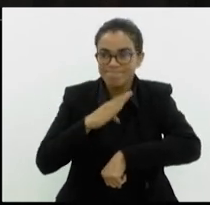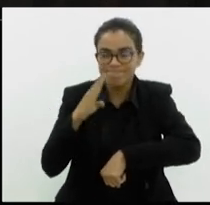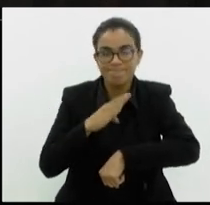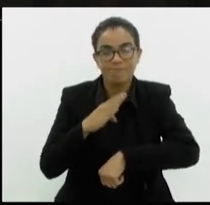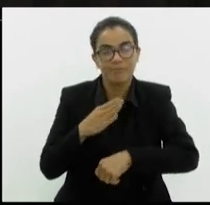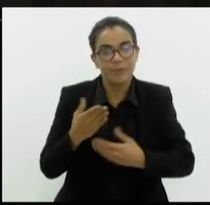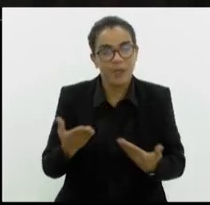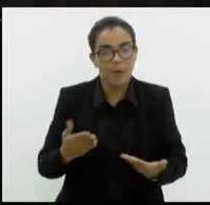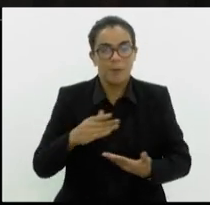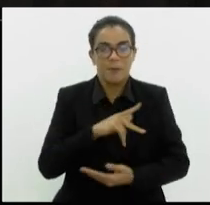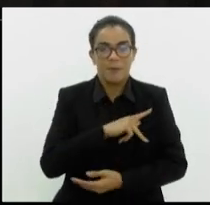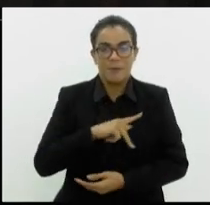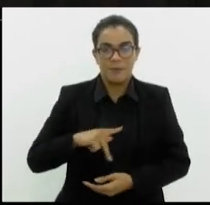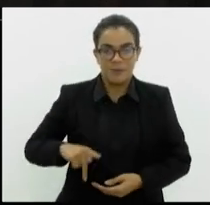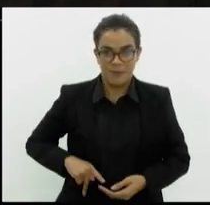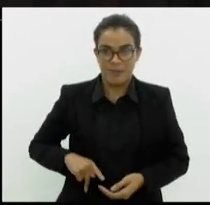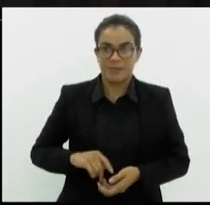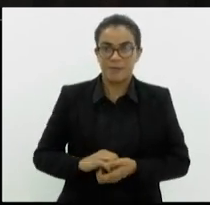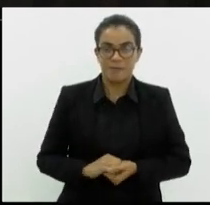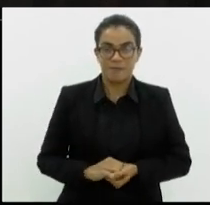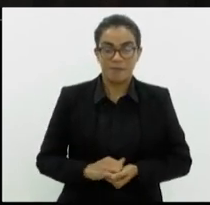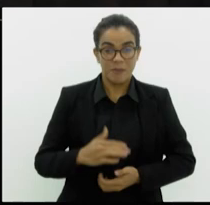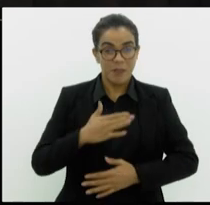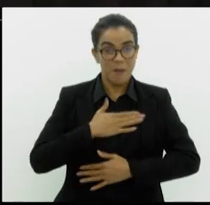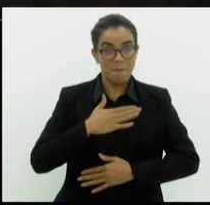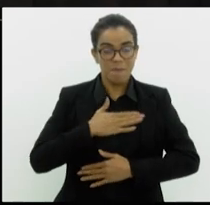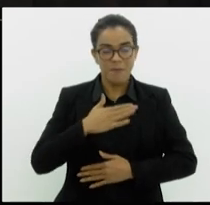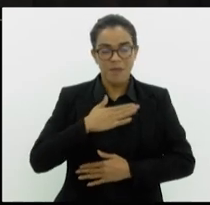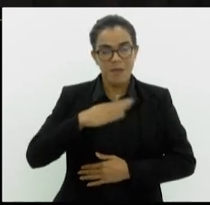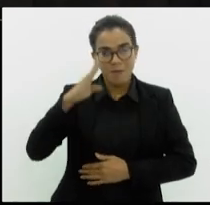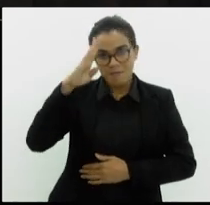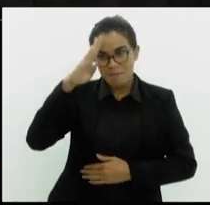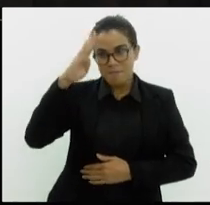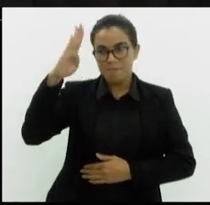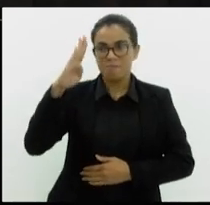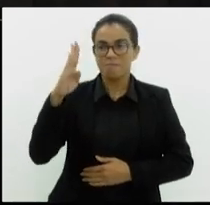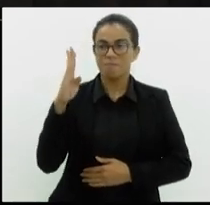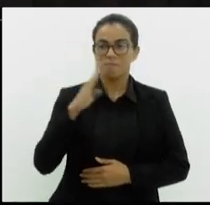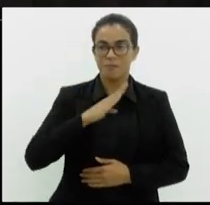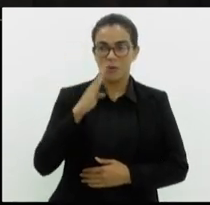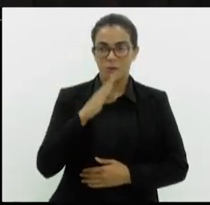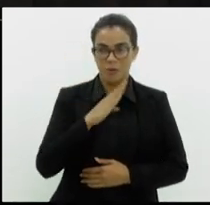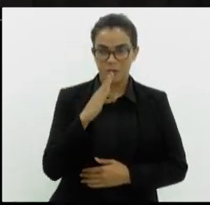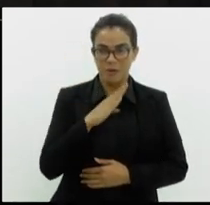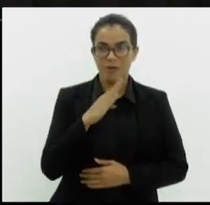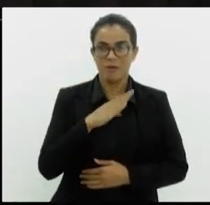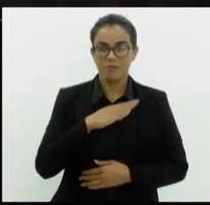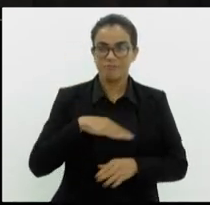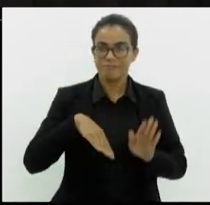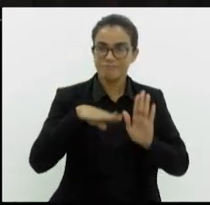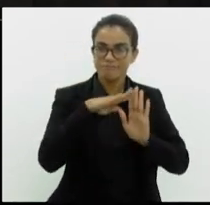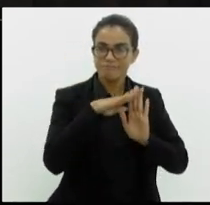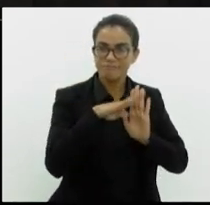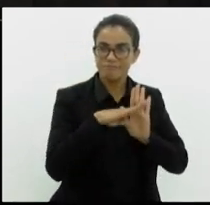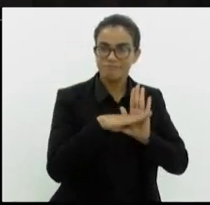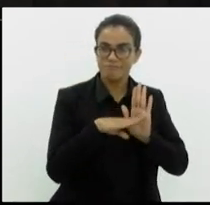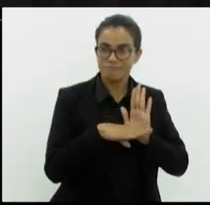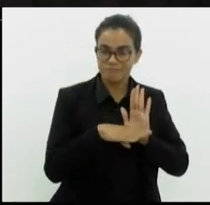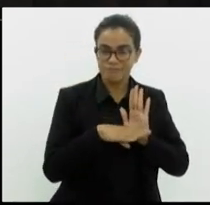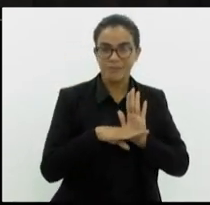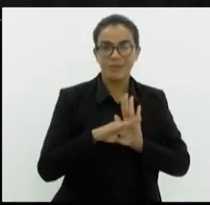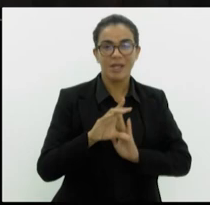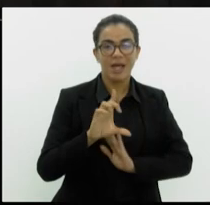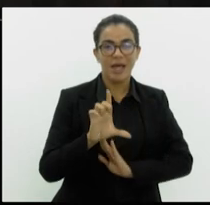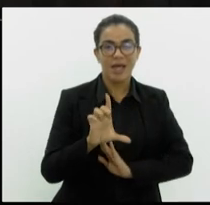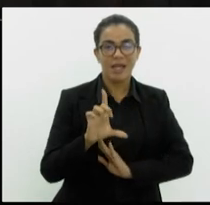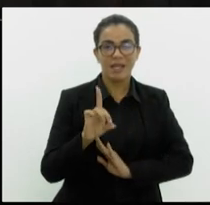senhor presidente, eu, na minha prioridade, eu quis trazer a questão da LDO,